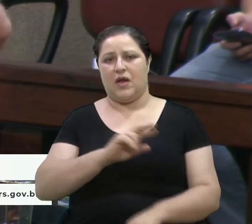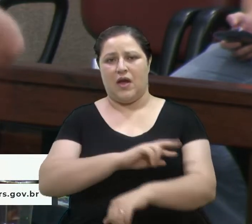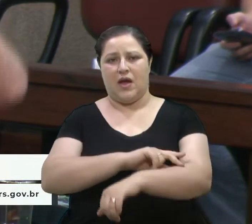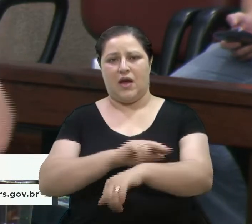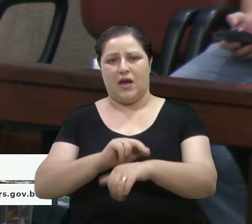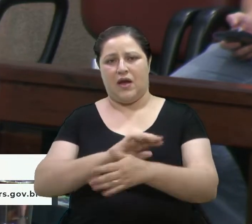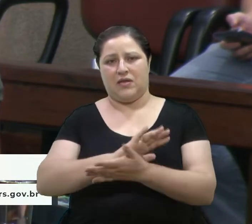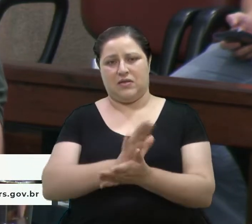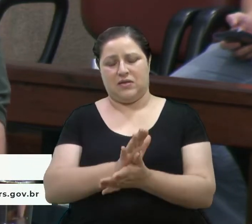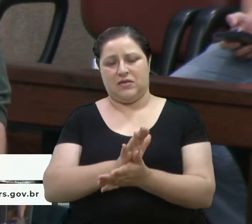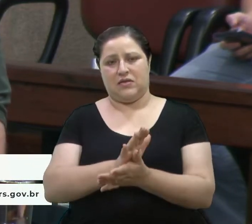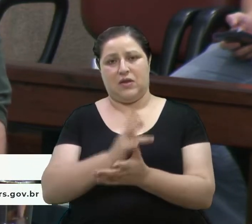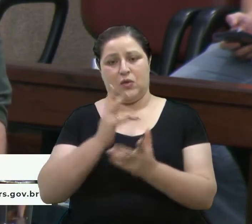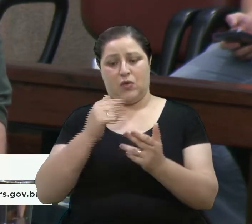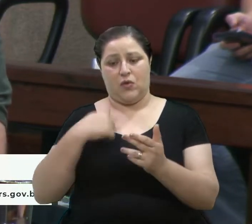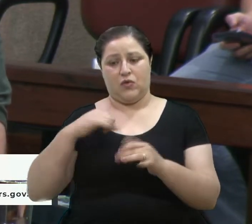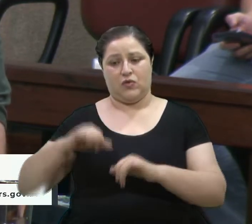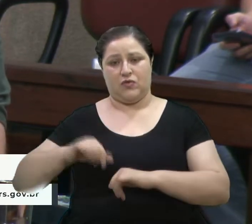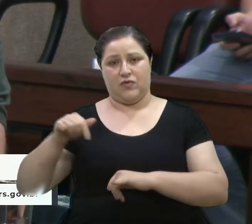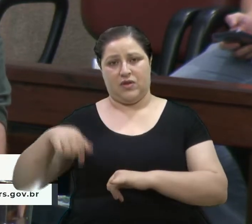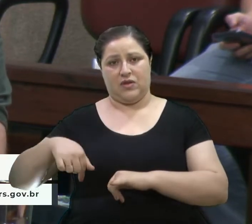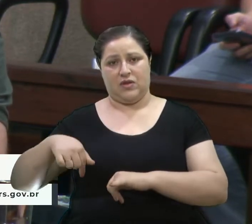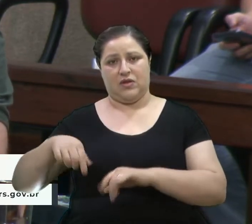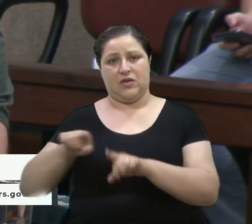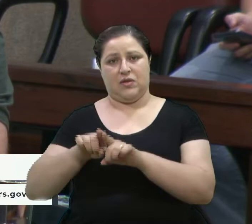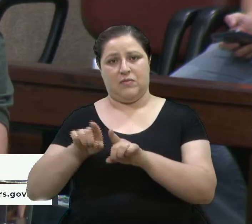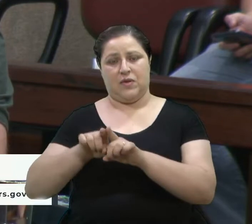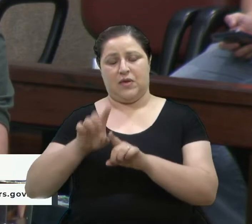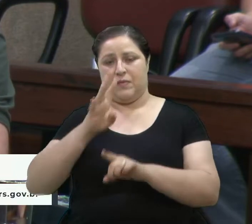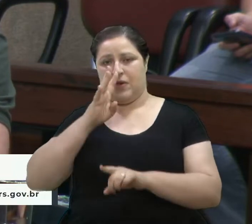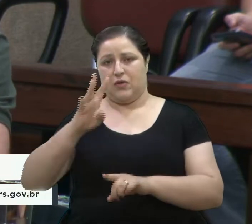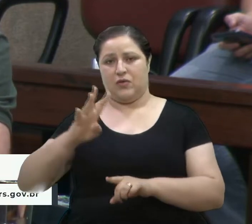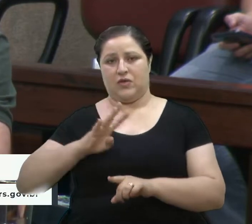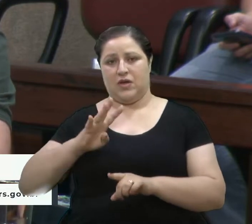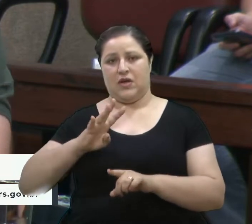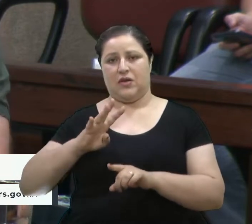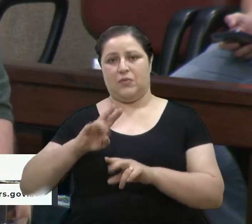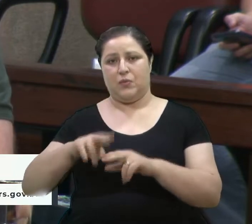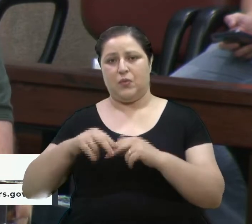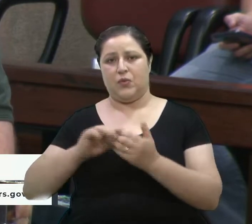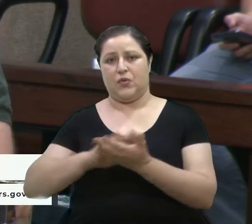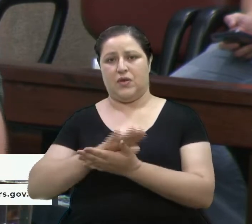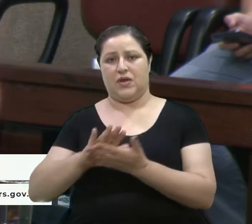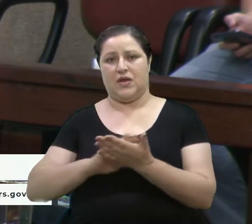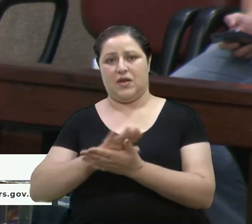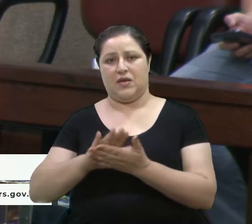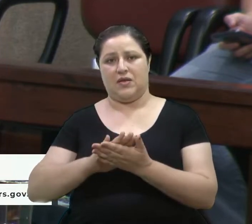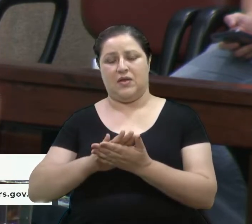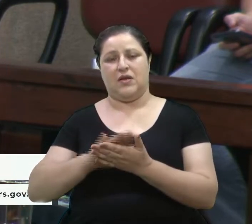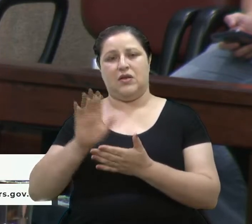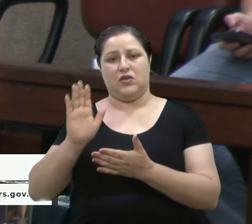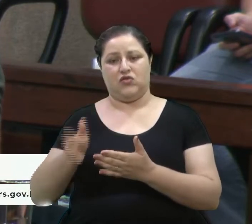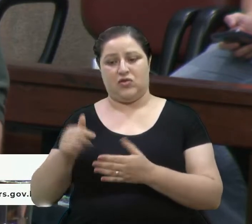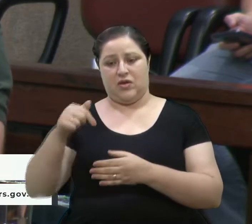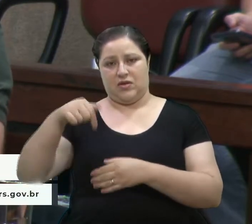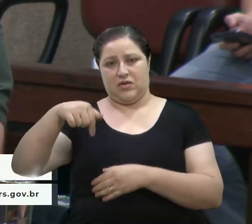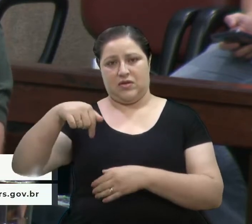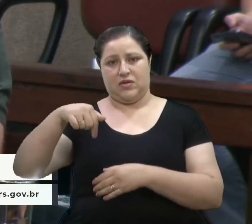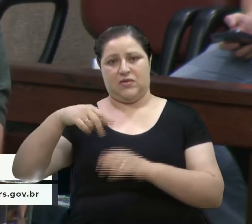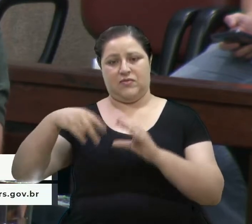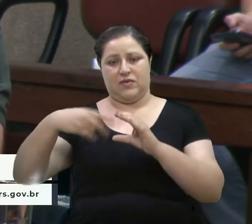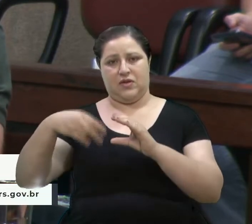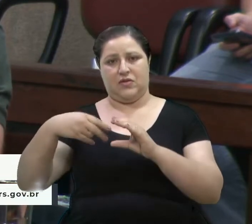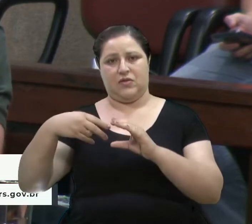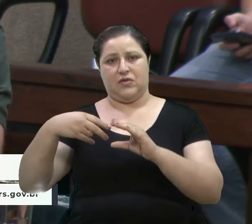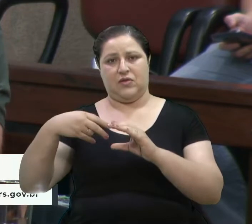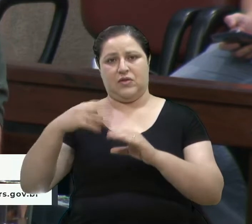Me acusaram por nada. Declaração. Segue declaração de líder, vereador Iago. Me acusaram de racista que essa casa passou a